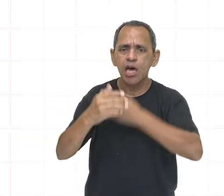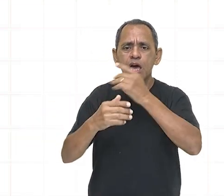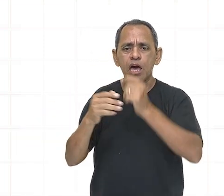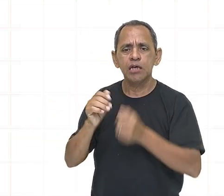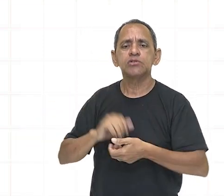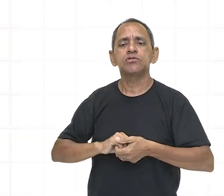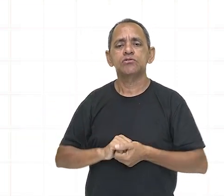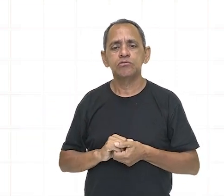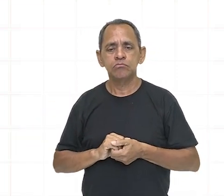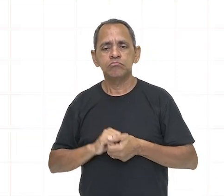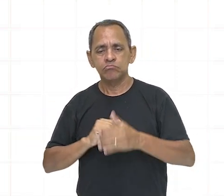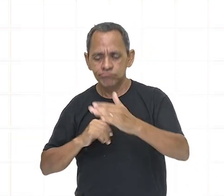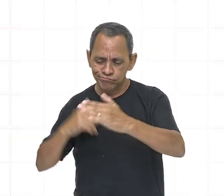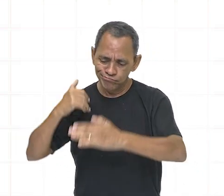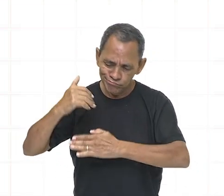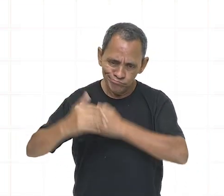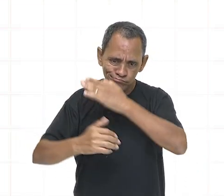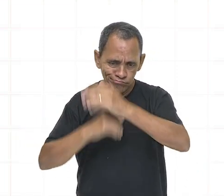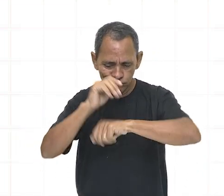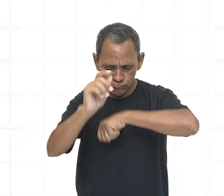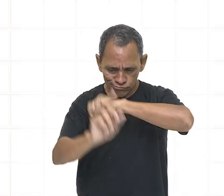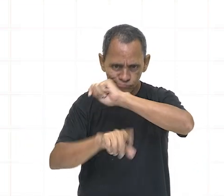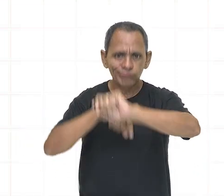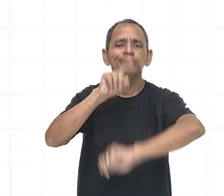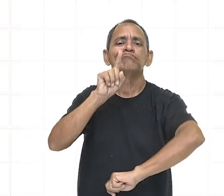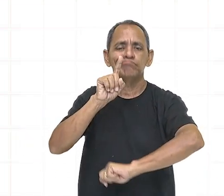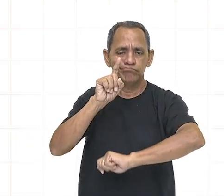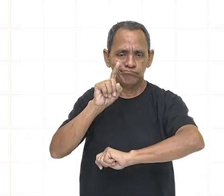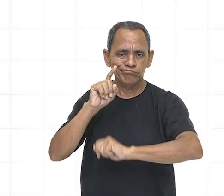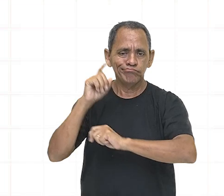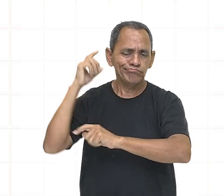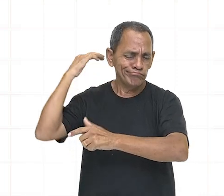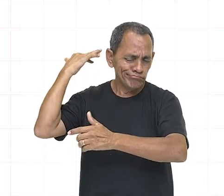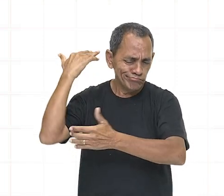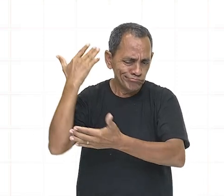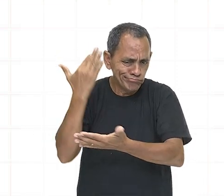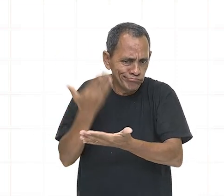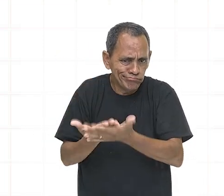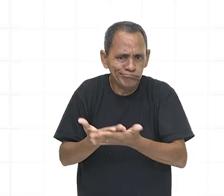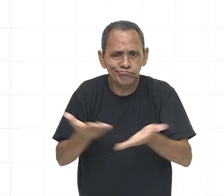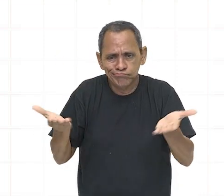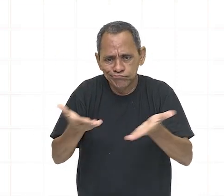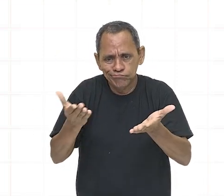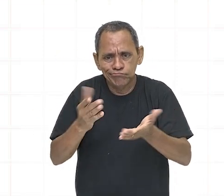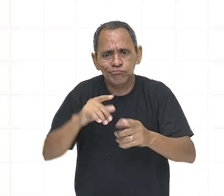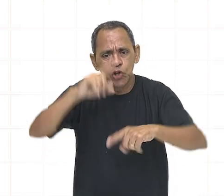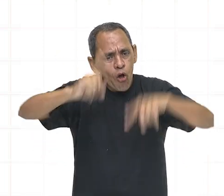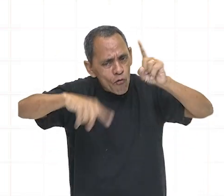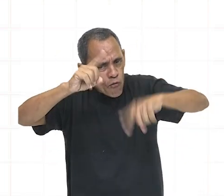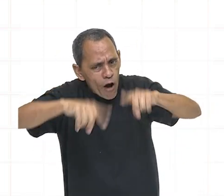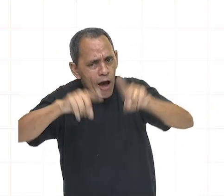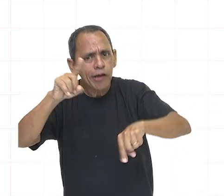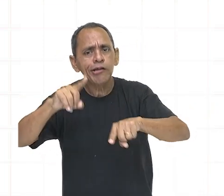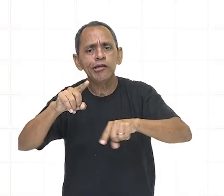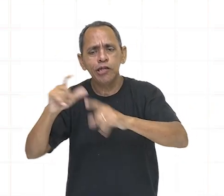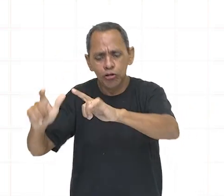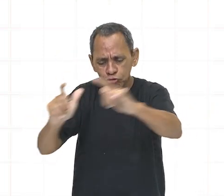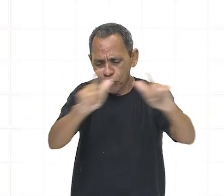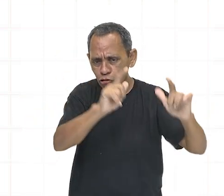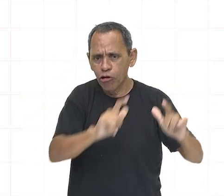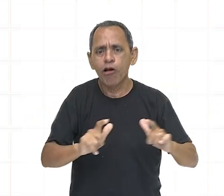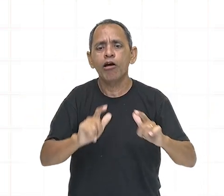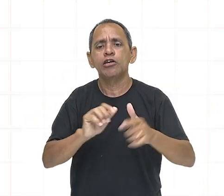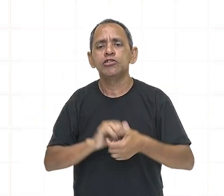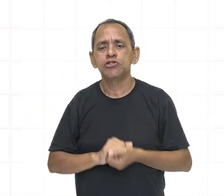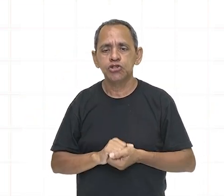aí ao longo da história, vai variar em diferentes regiões do mundo, até porque as pessoas elas vivem de diferentes modos, tá? Então, fatores